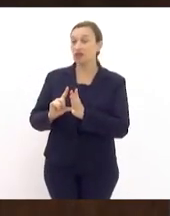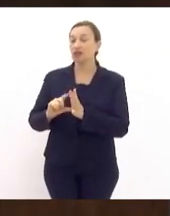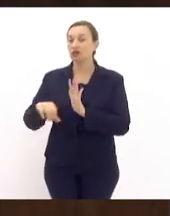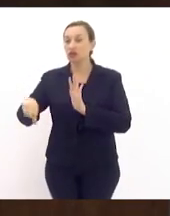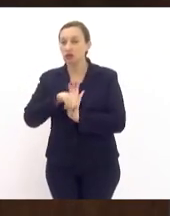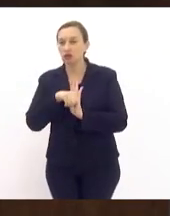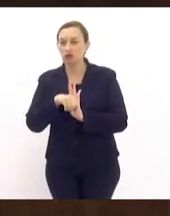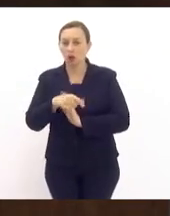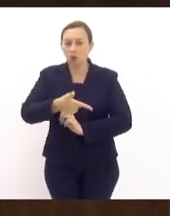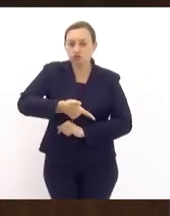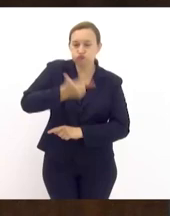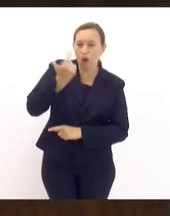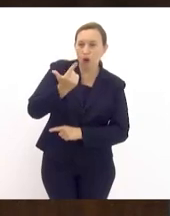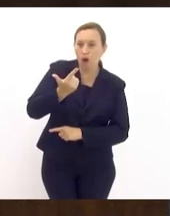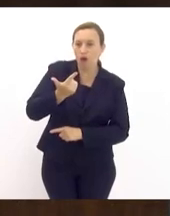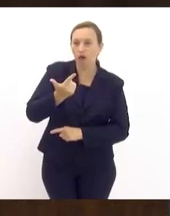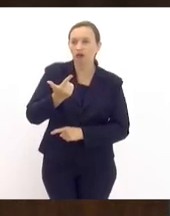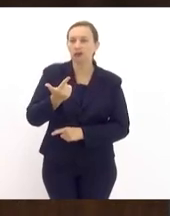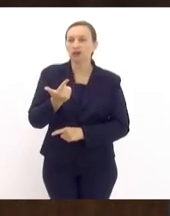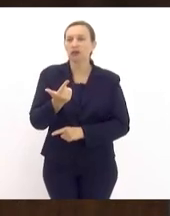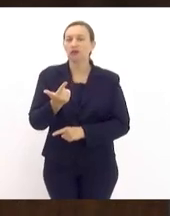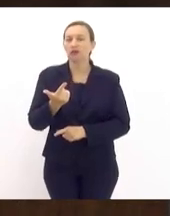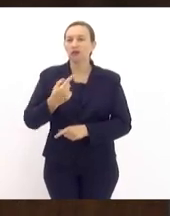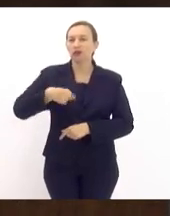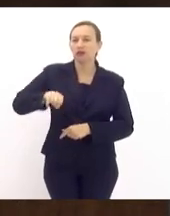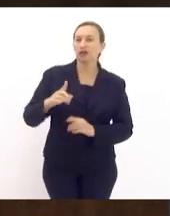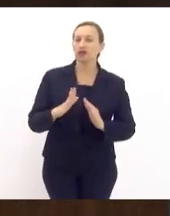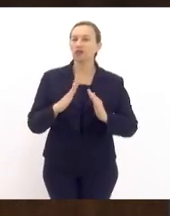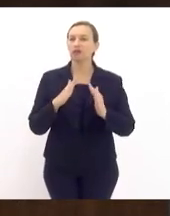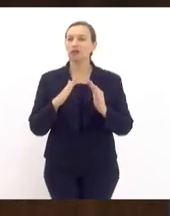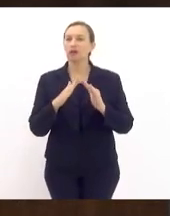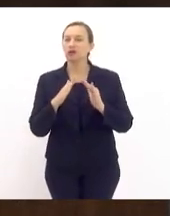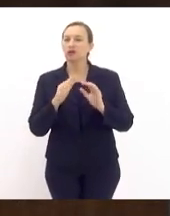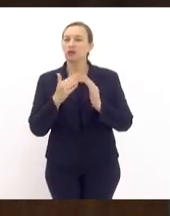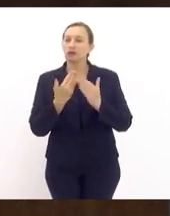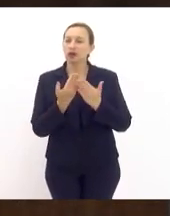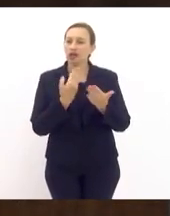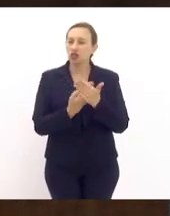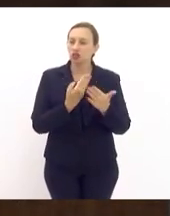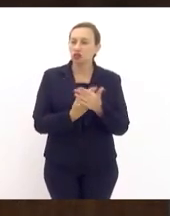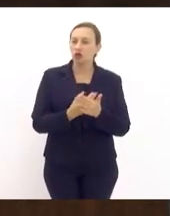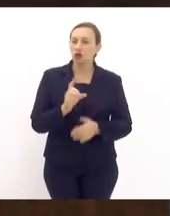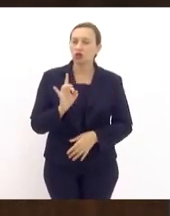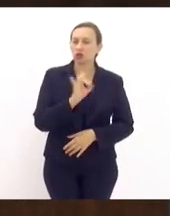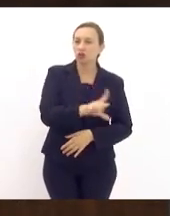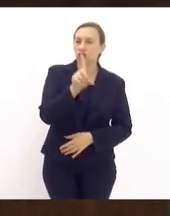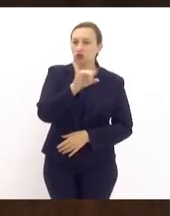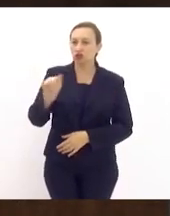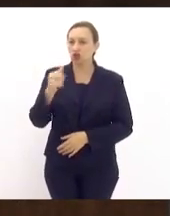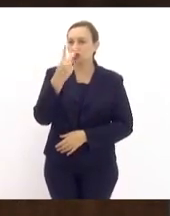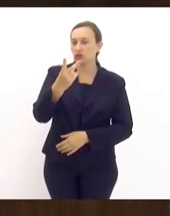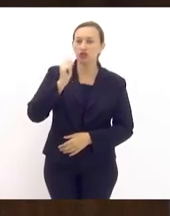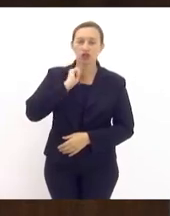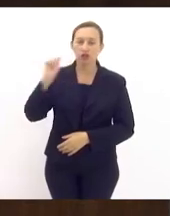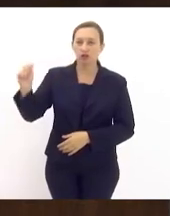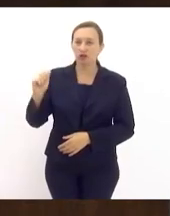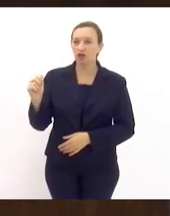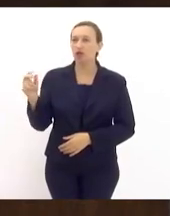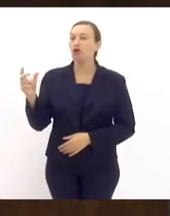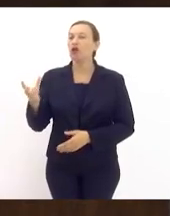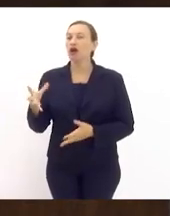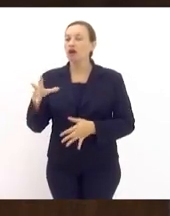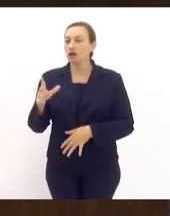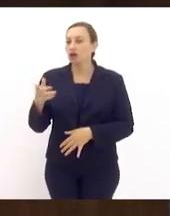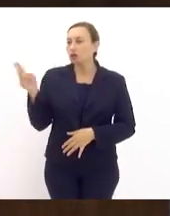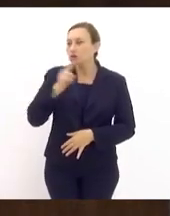foi baleada quando estava a caminho da escola, onde aplicaria uma prova no último dia 2 de abril. A vítima foi socorrida, levada para o hospital,